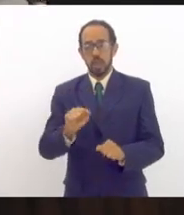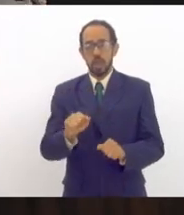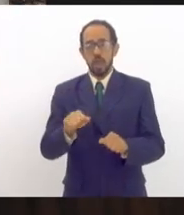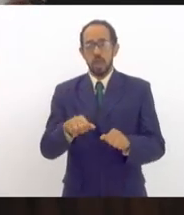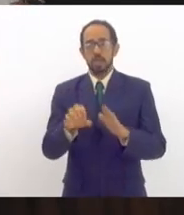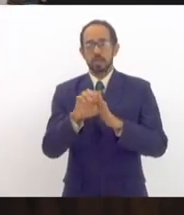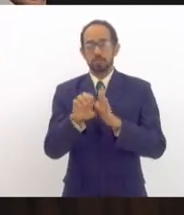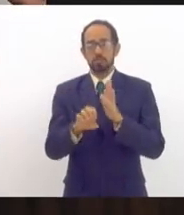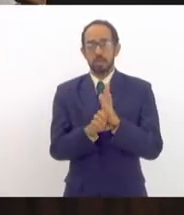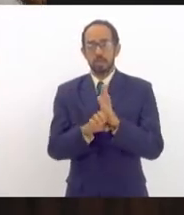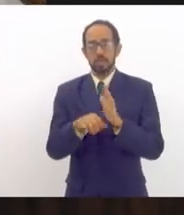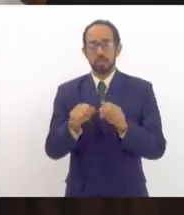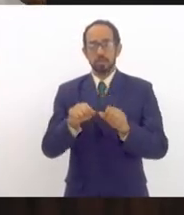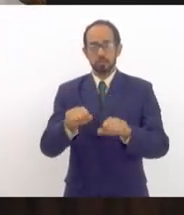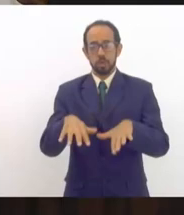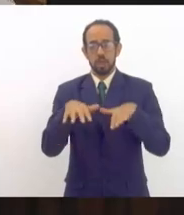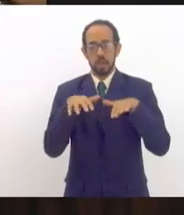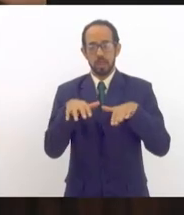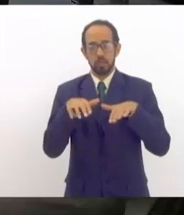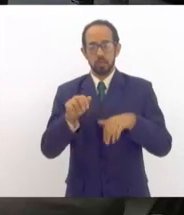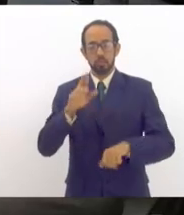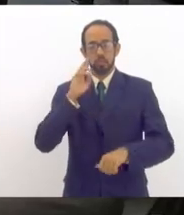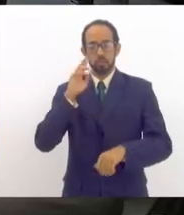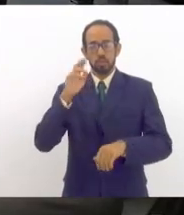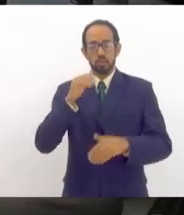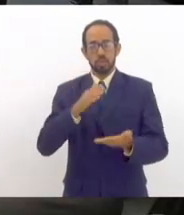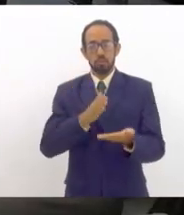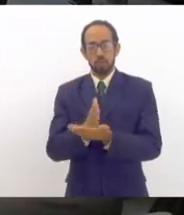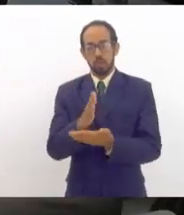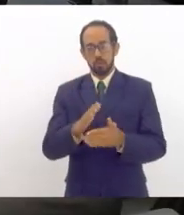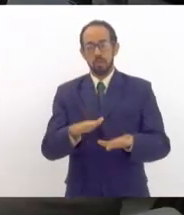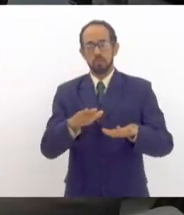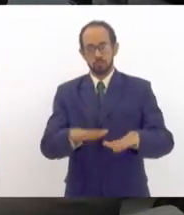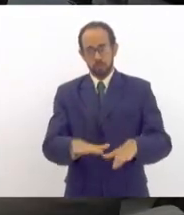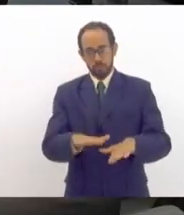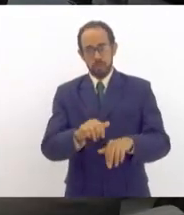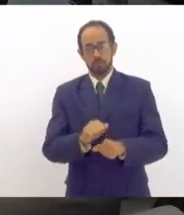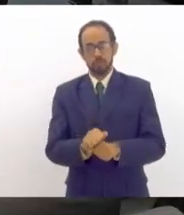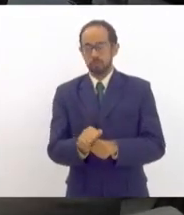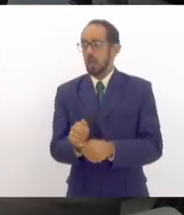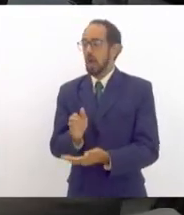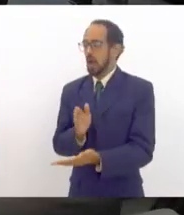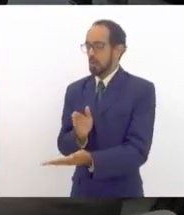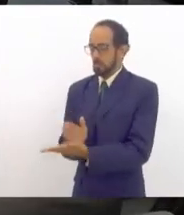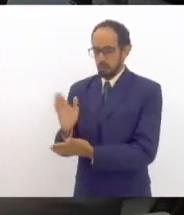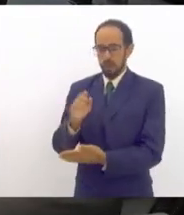emendas de plenário senhores que aprovam permaneçam aprovados